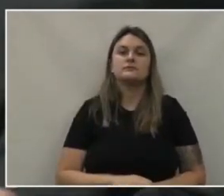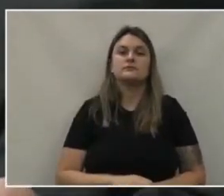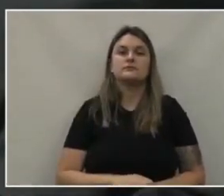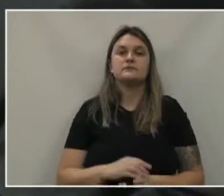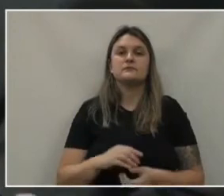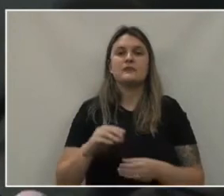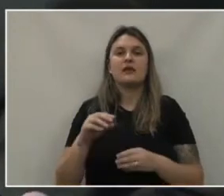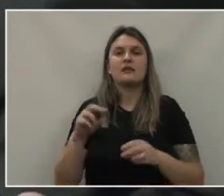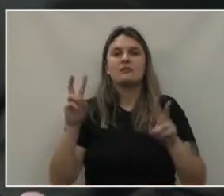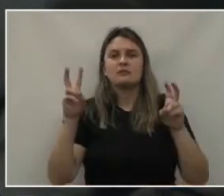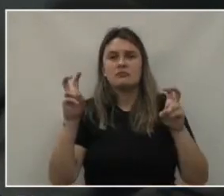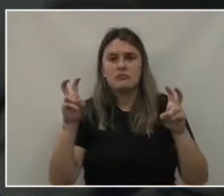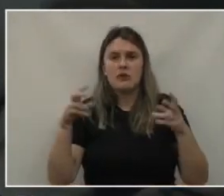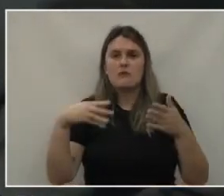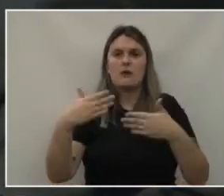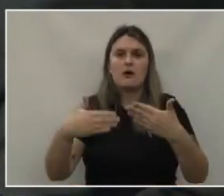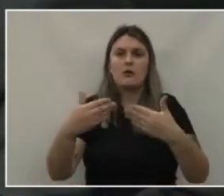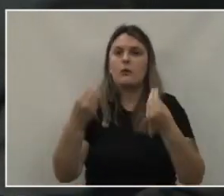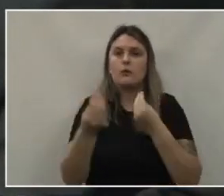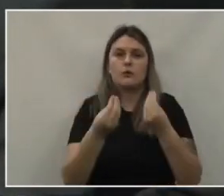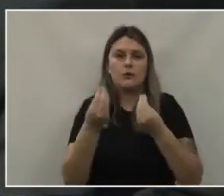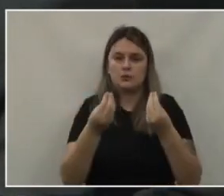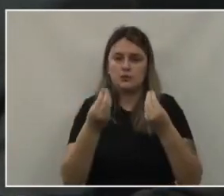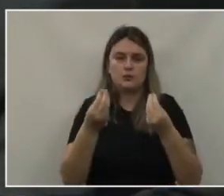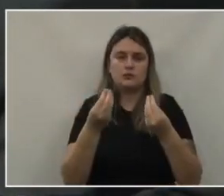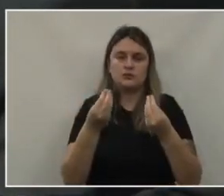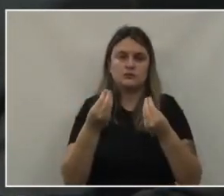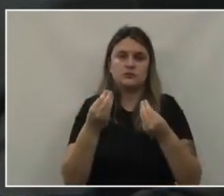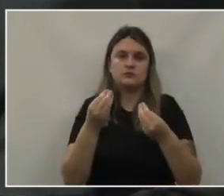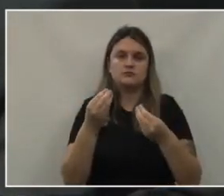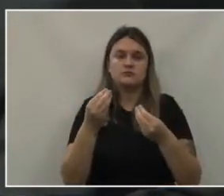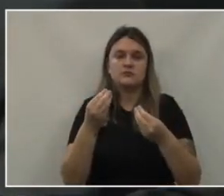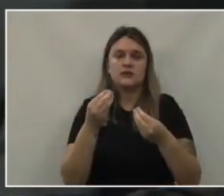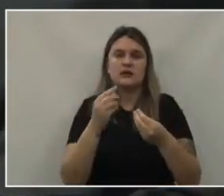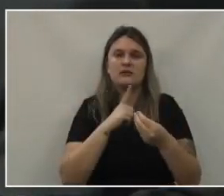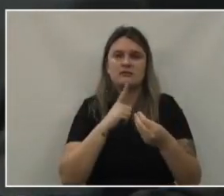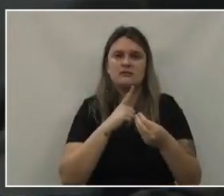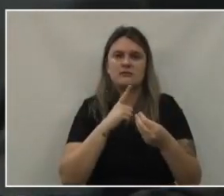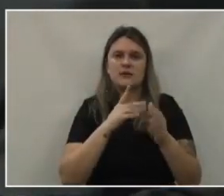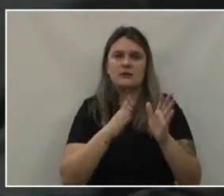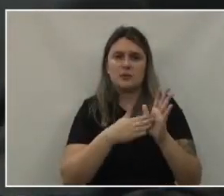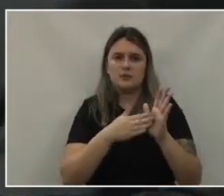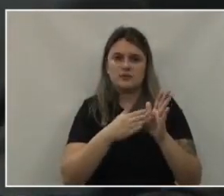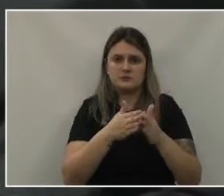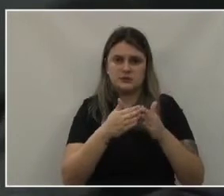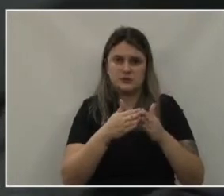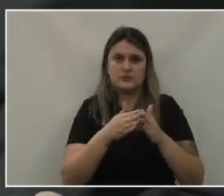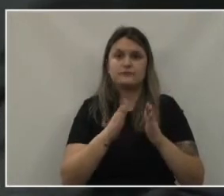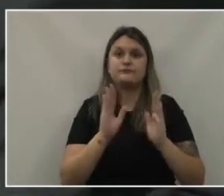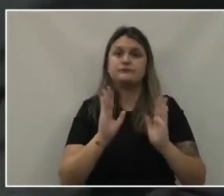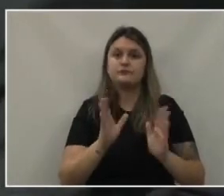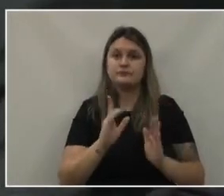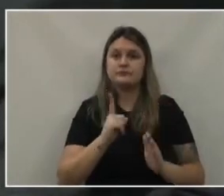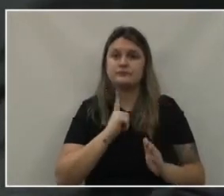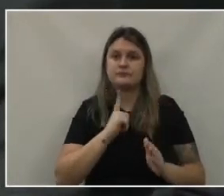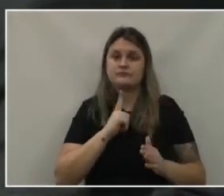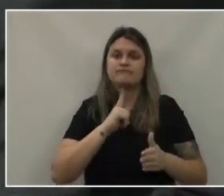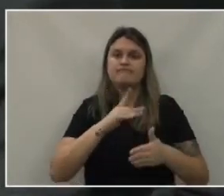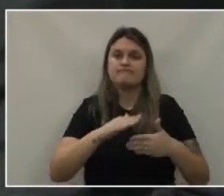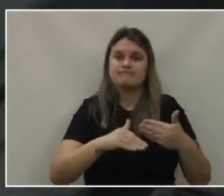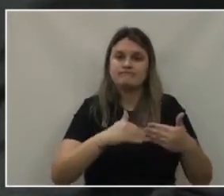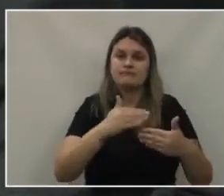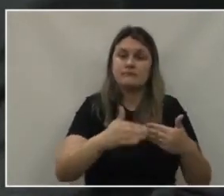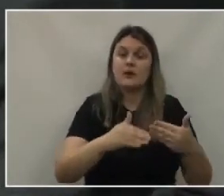para tratar desses assuntos a respeito do requerimento. Já teve alguns